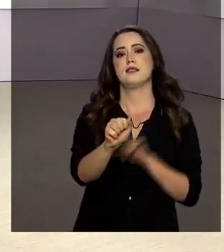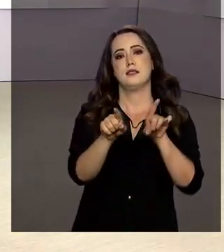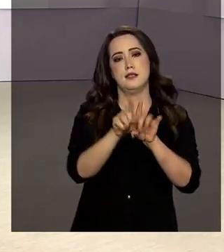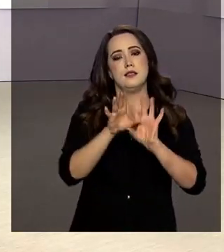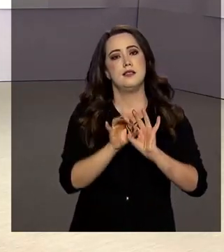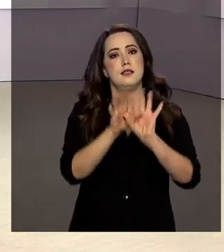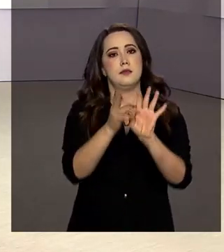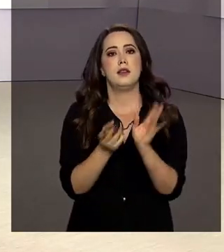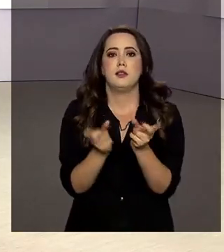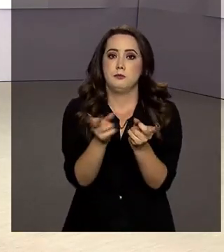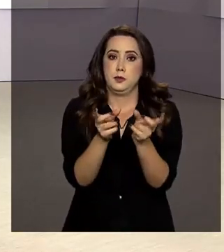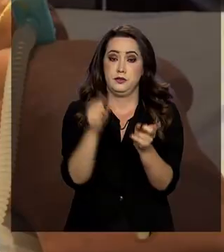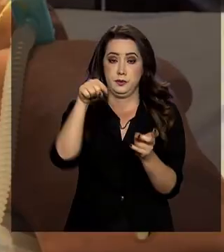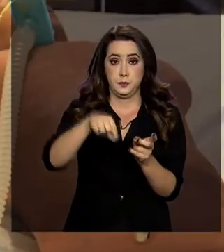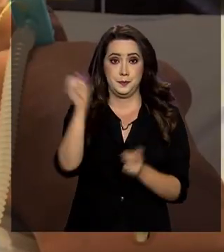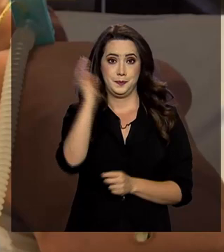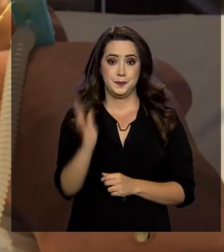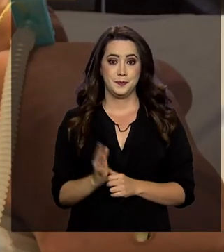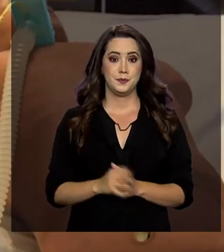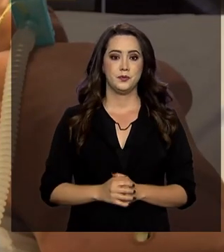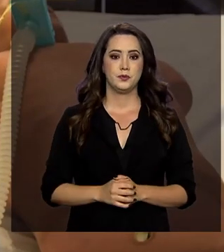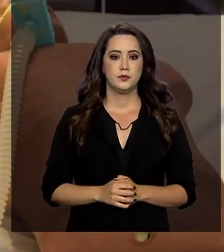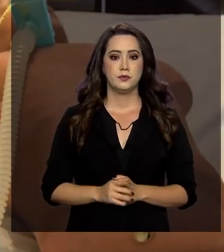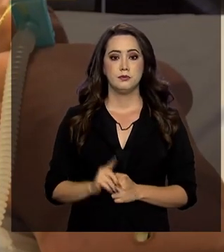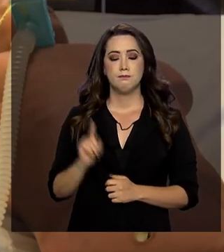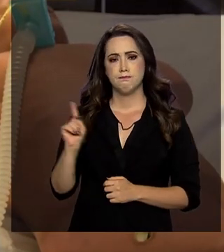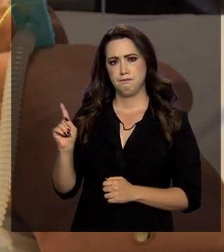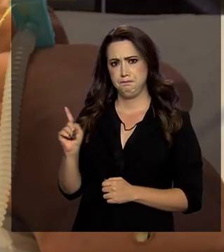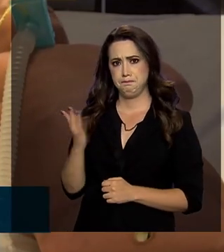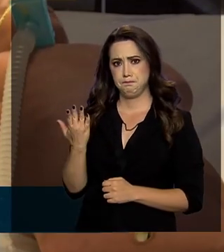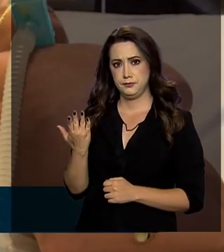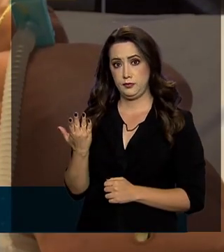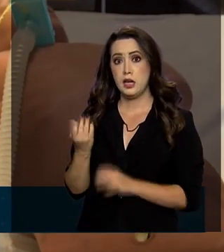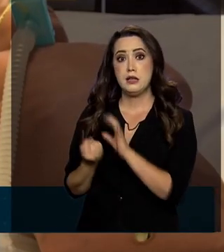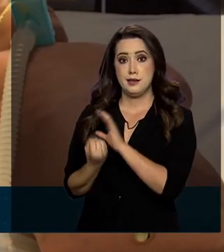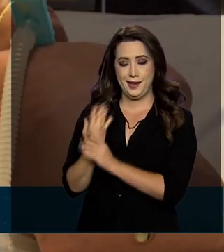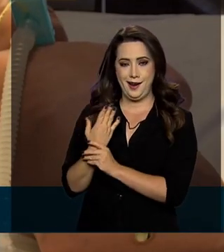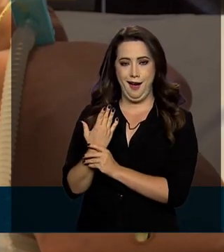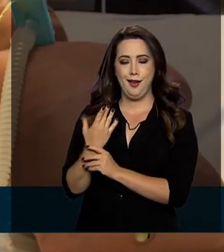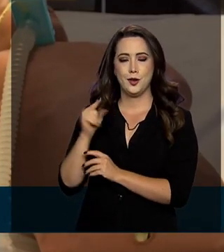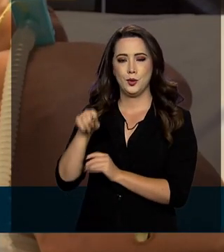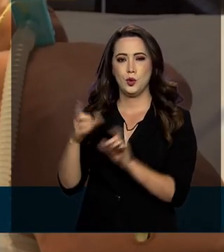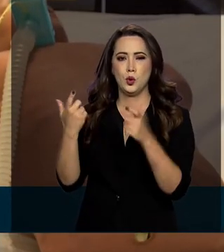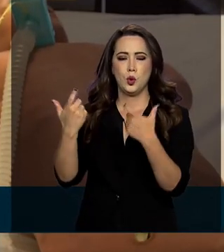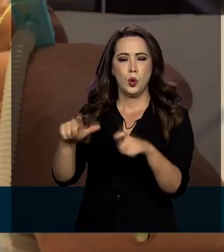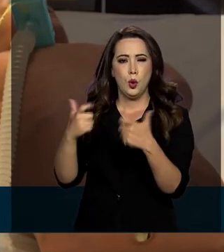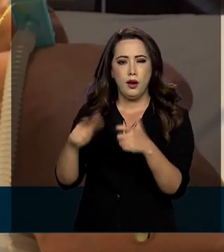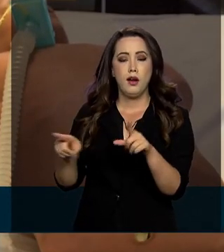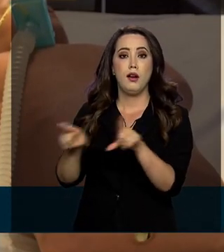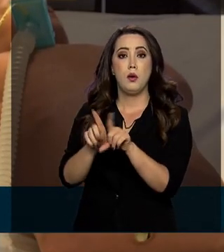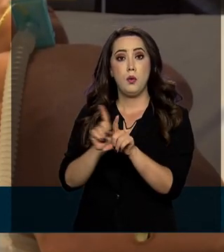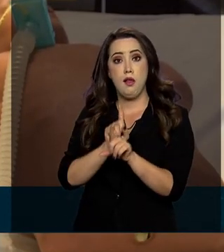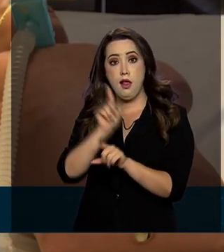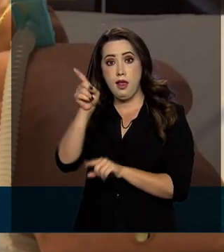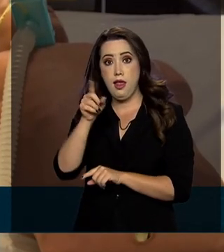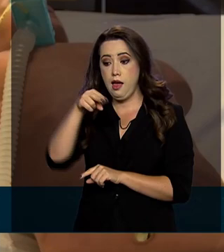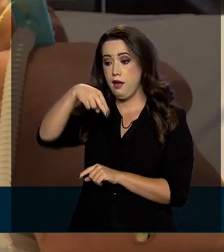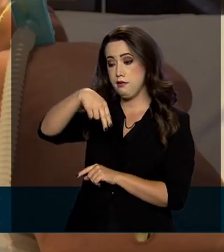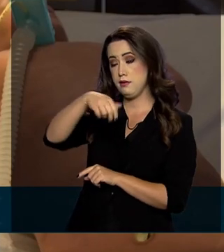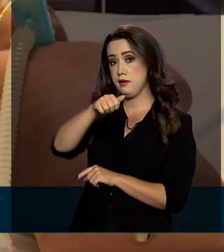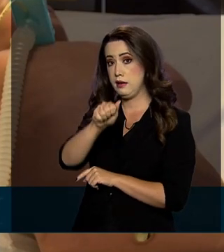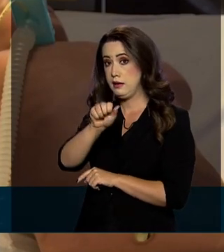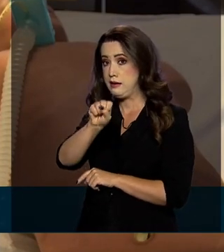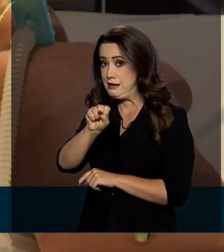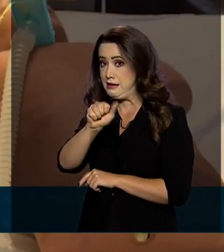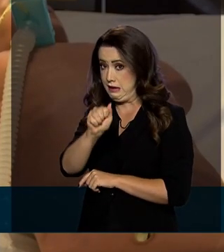comercialização. O respirador foi criado no laboratório de propulsão da Agência Espacial dos